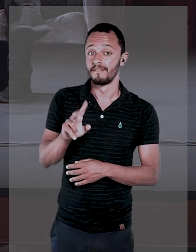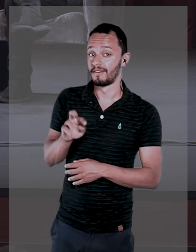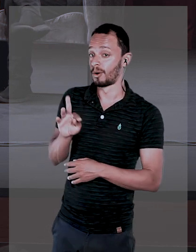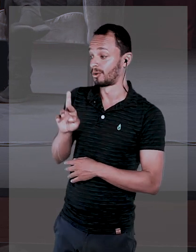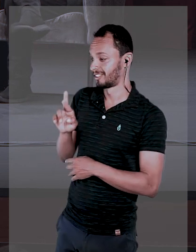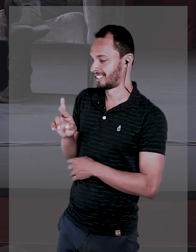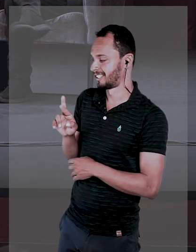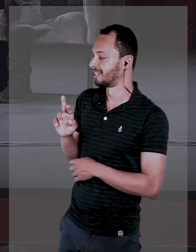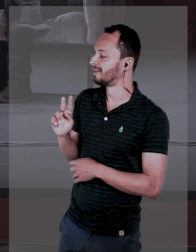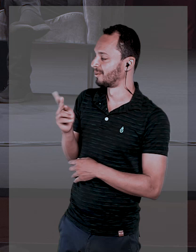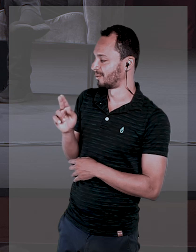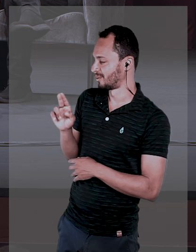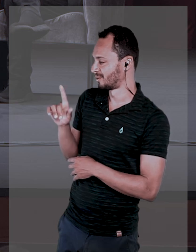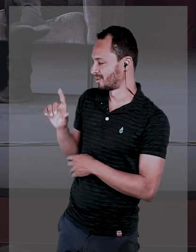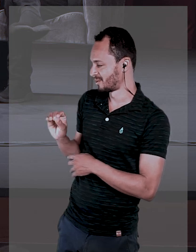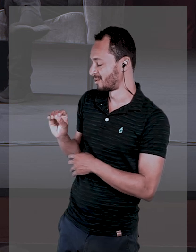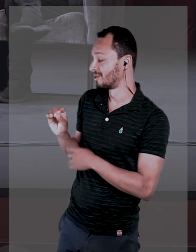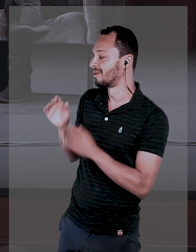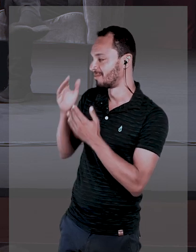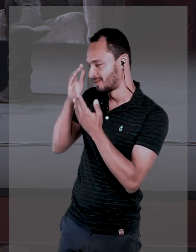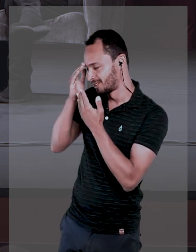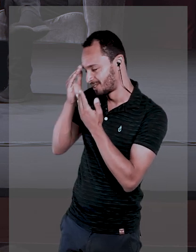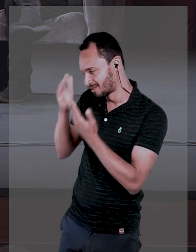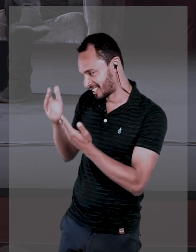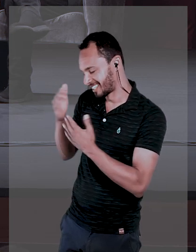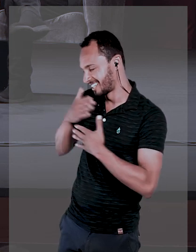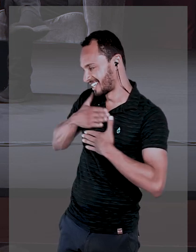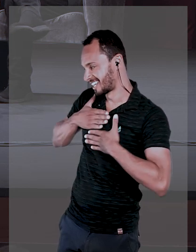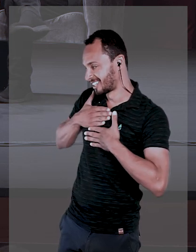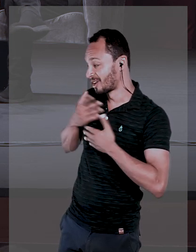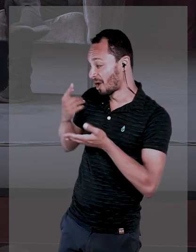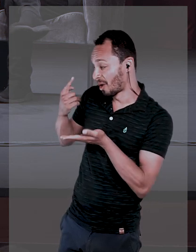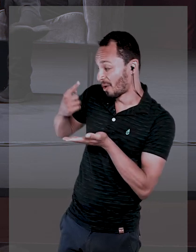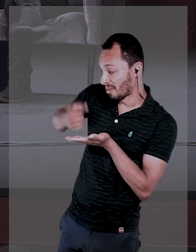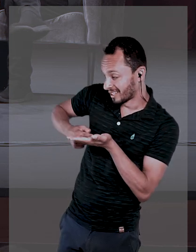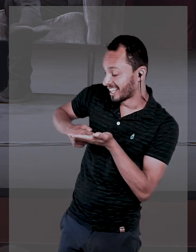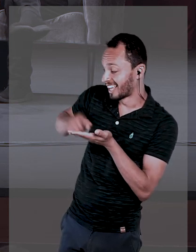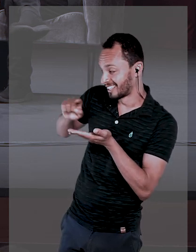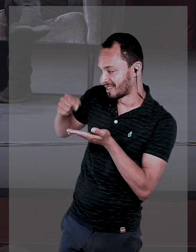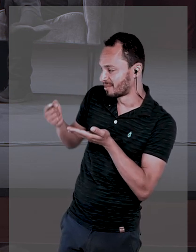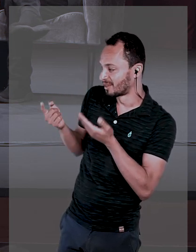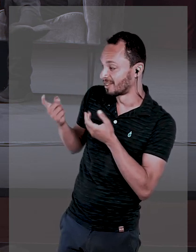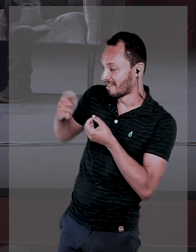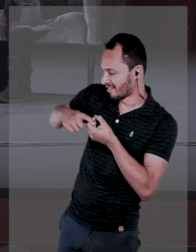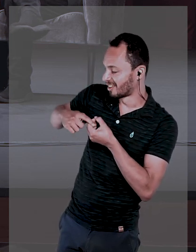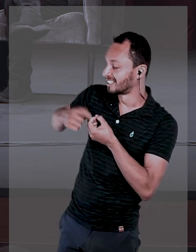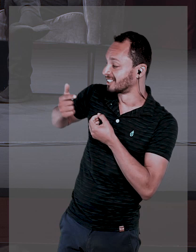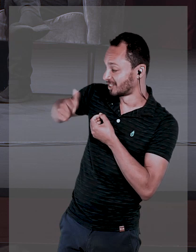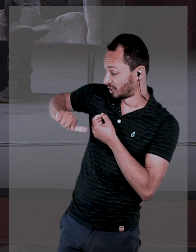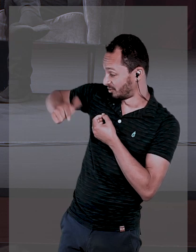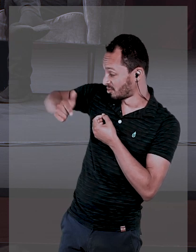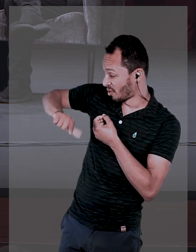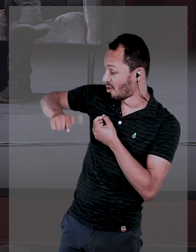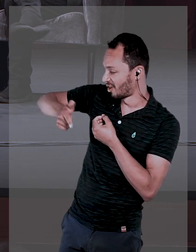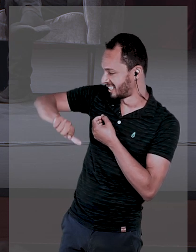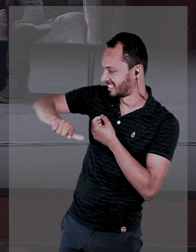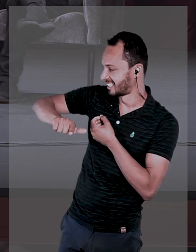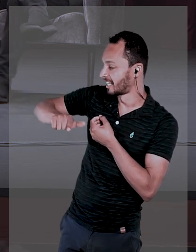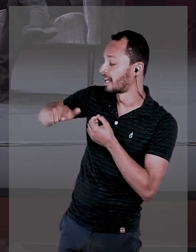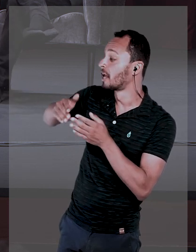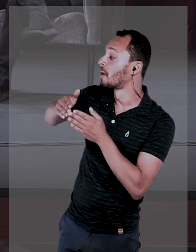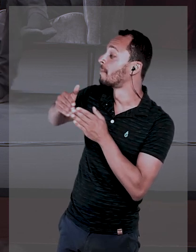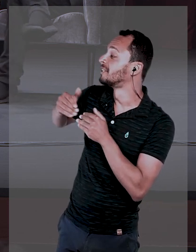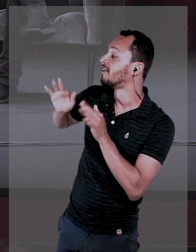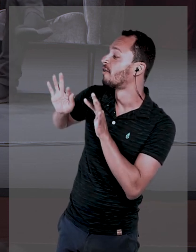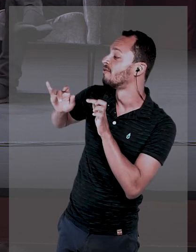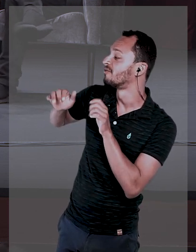treino. Querido Walter Hugo, agradecer demais. Obrigado. Marcar para a próxima. E haverão